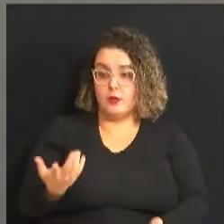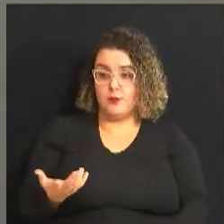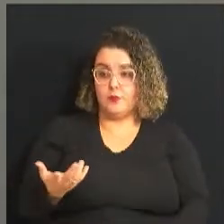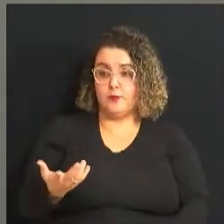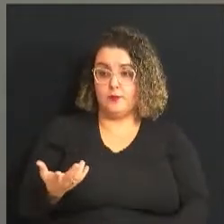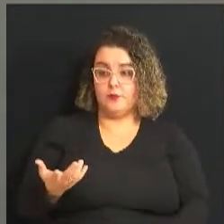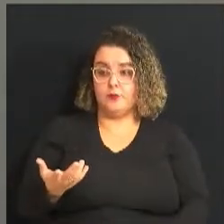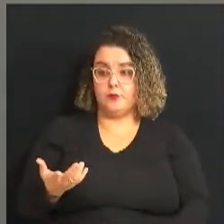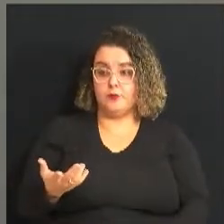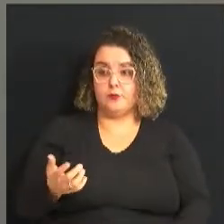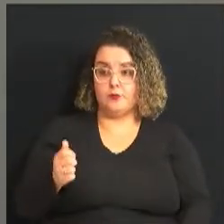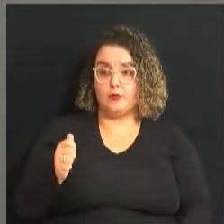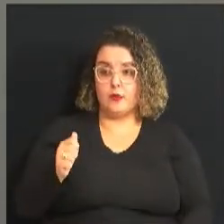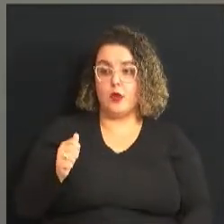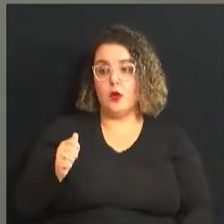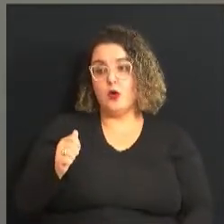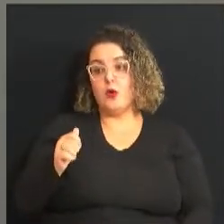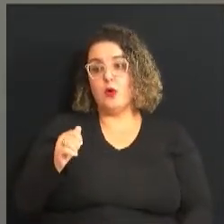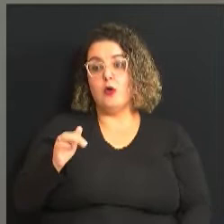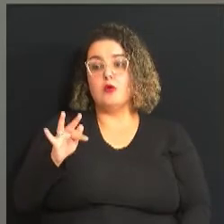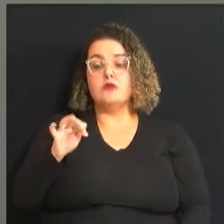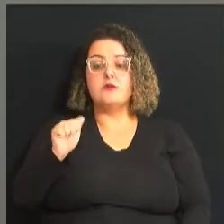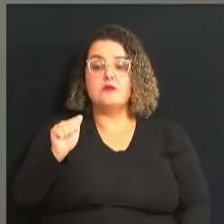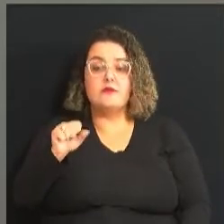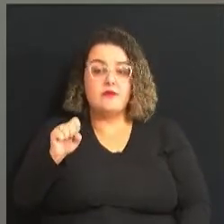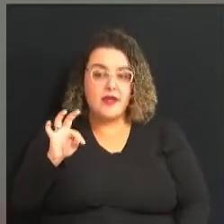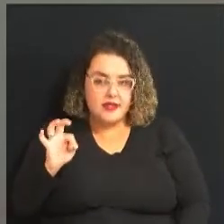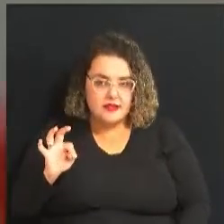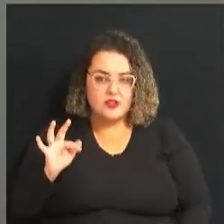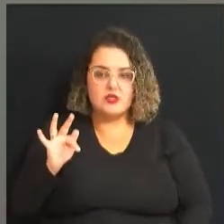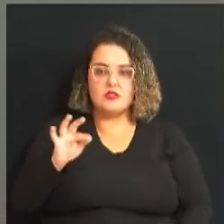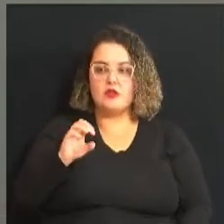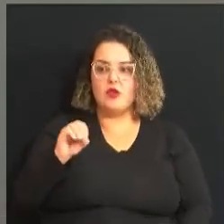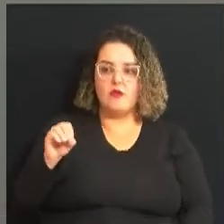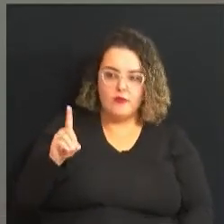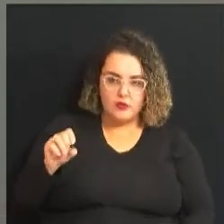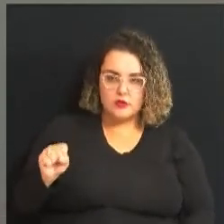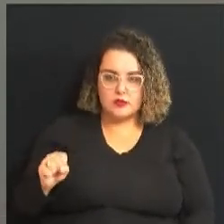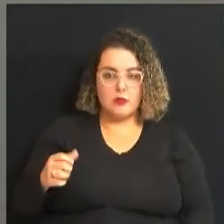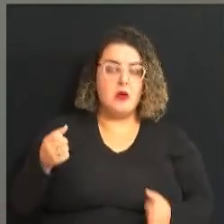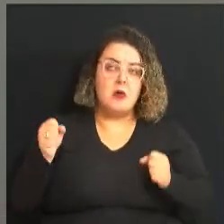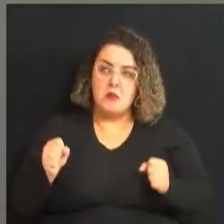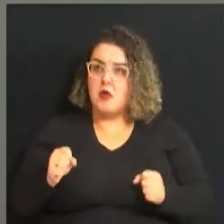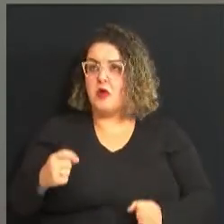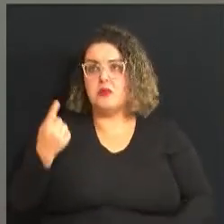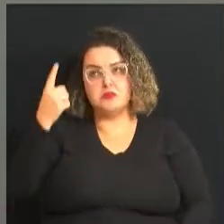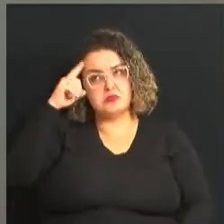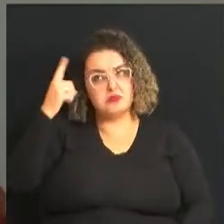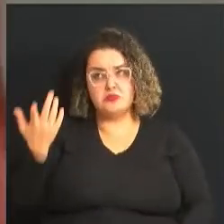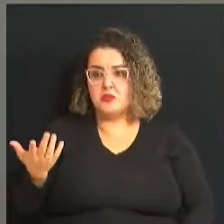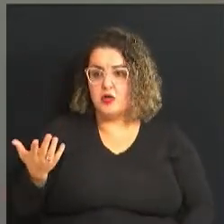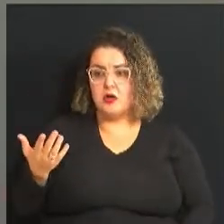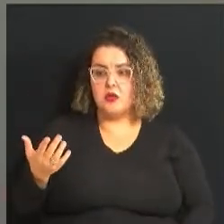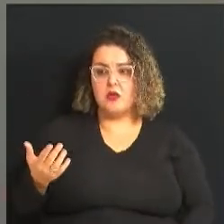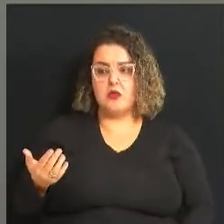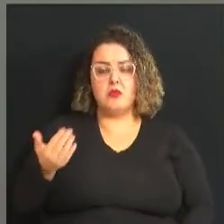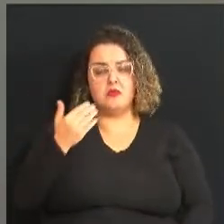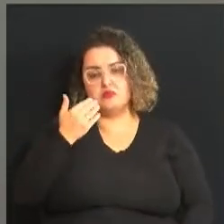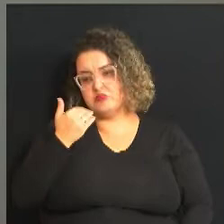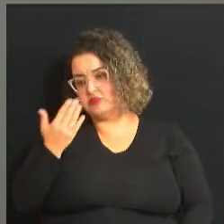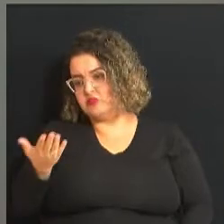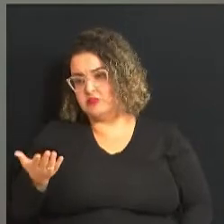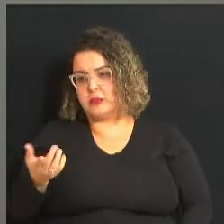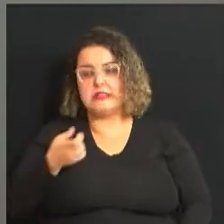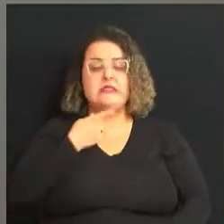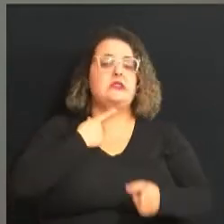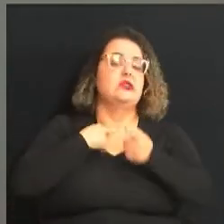junk foods, né? Que são os fast food da vida. Você pode um dia ou outro fazer um uso, de repente você está lá com